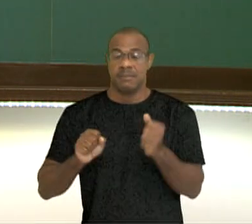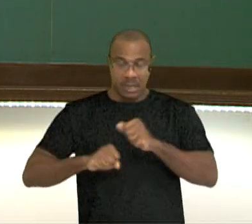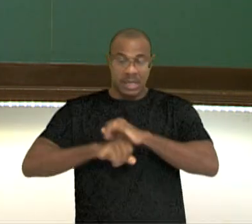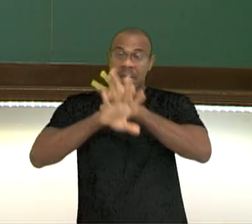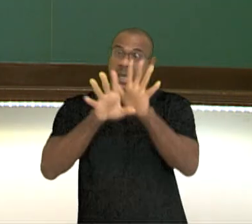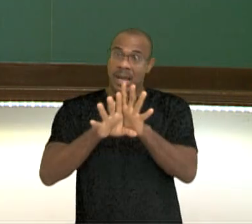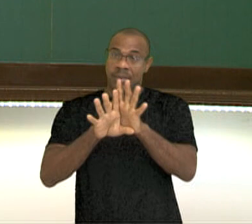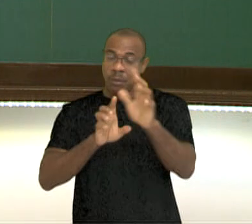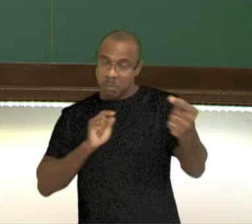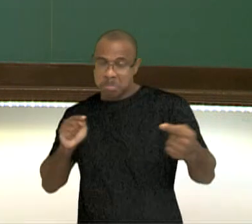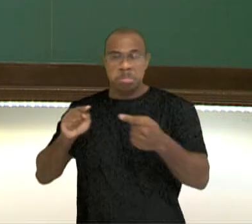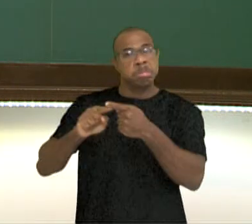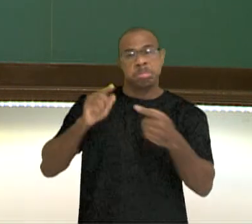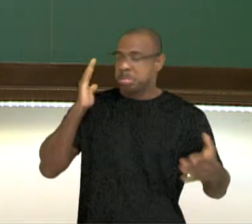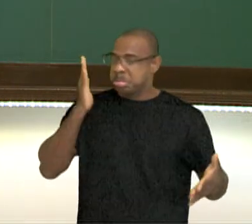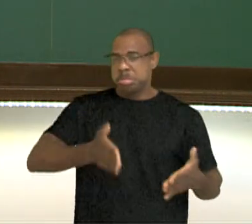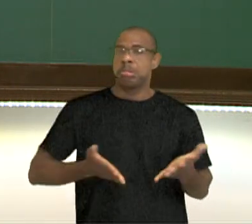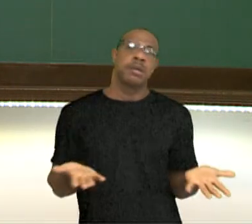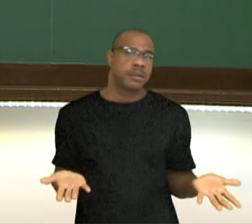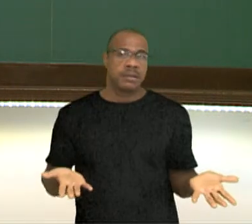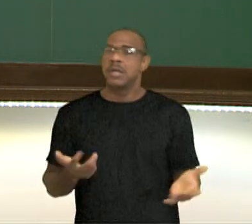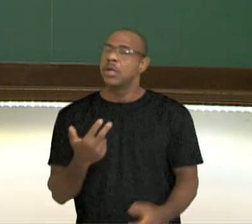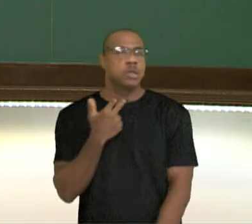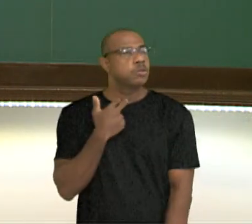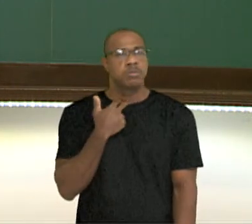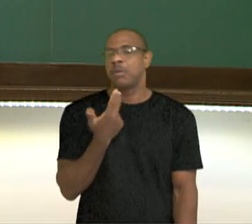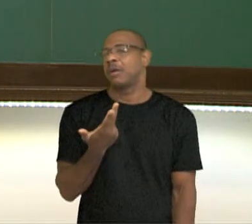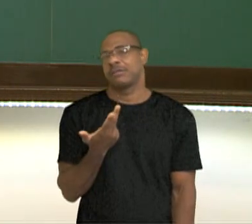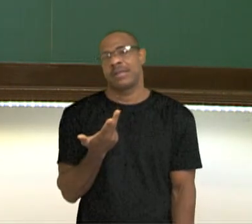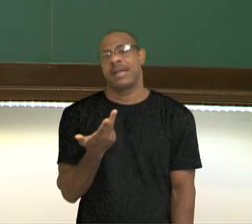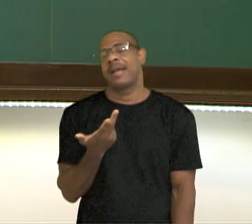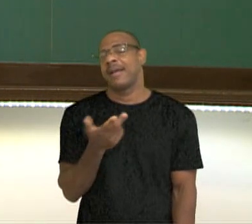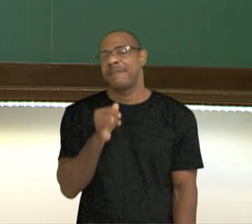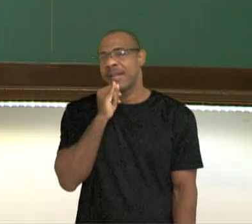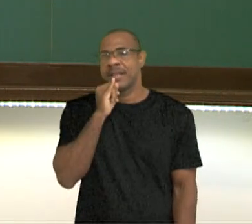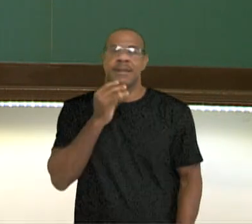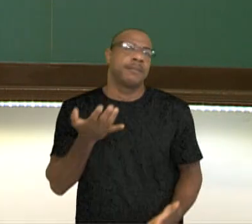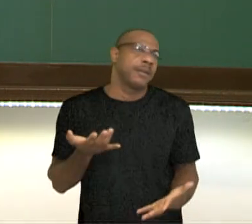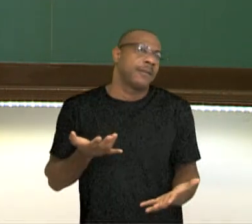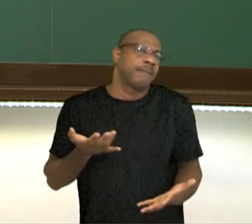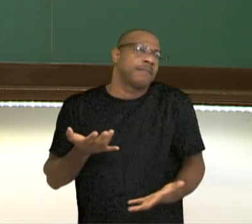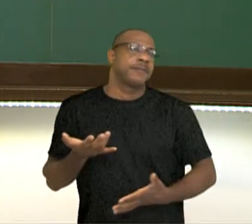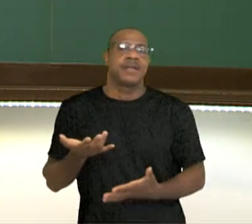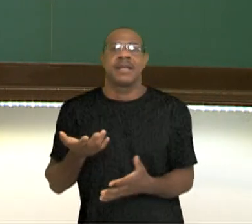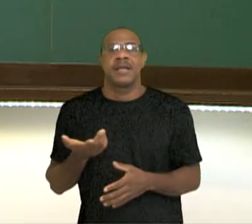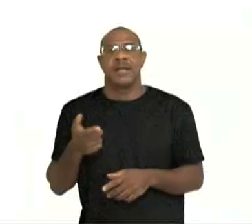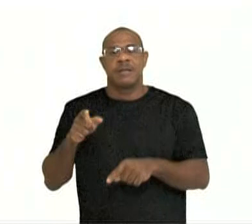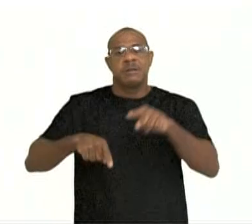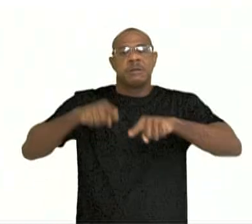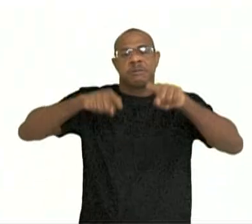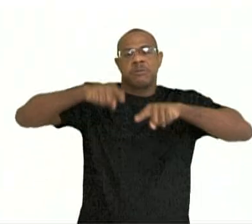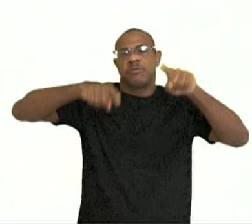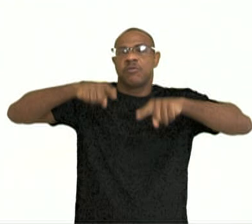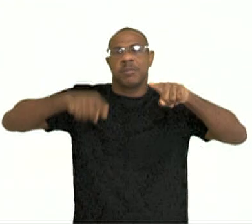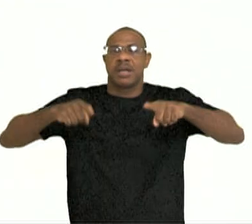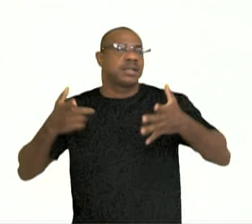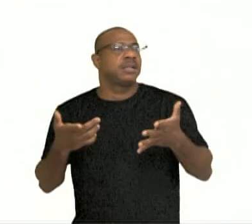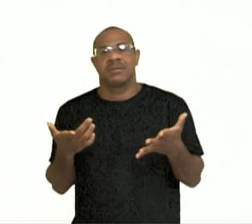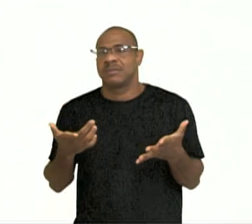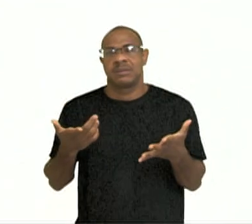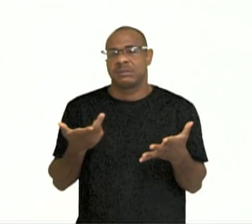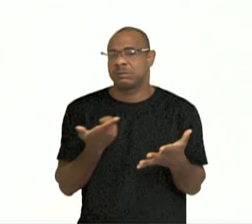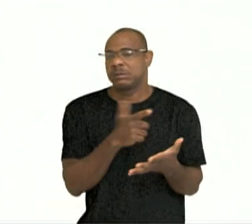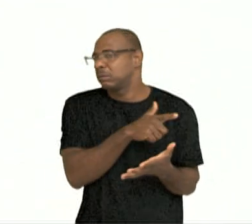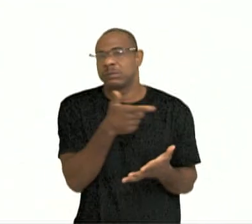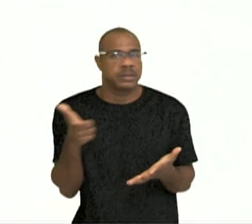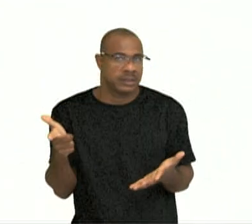clara, objetiva. Ela não pode estar com base em dados inverídicos. E ela tem que